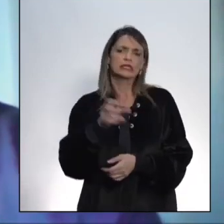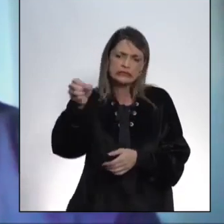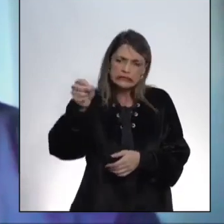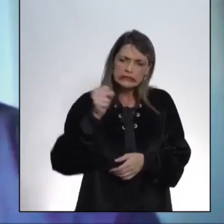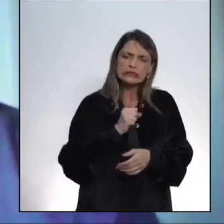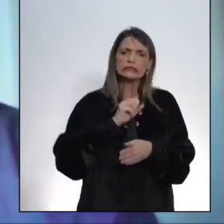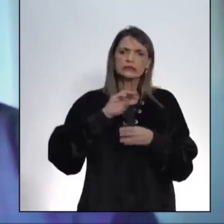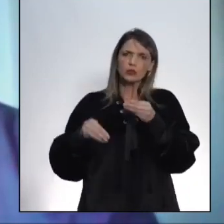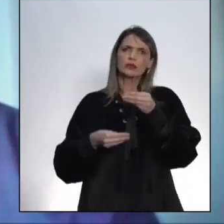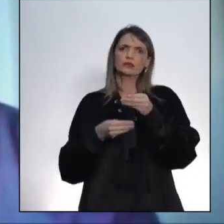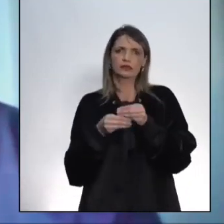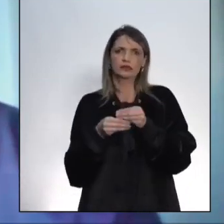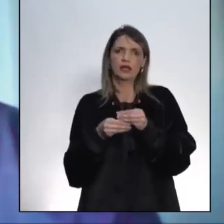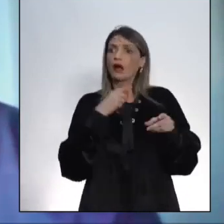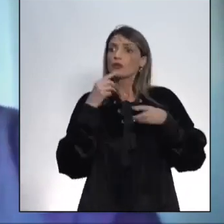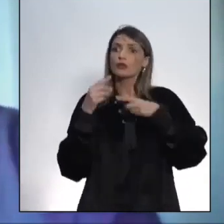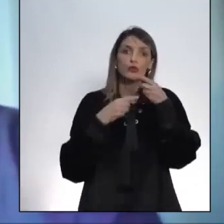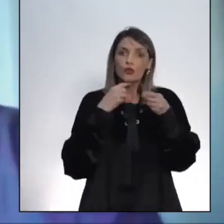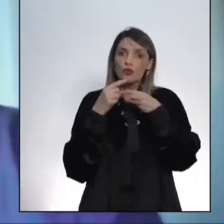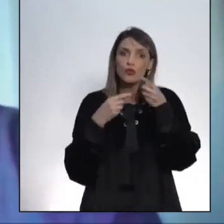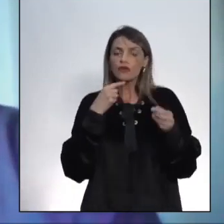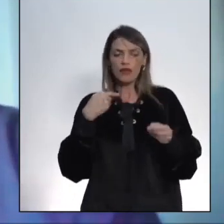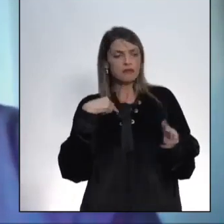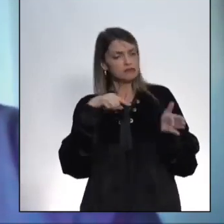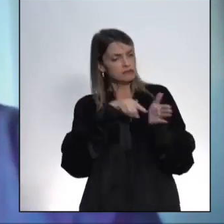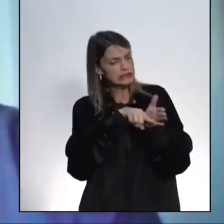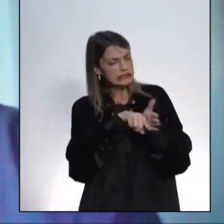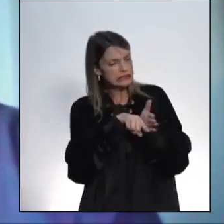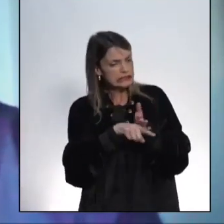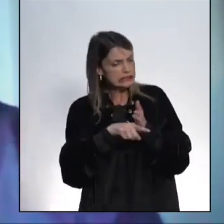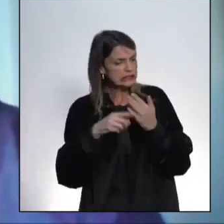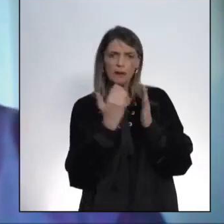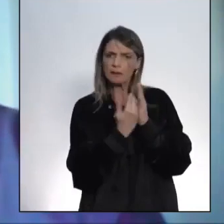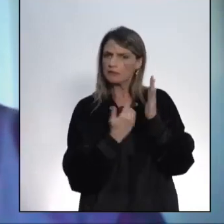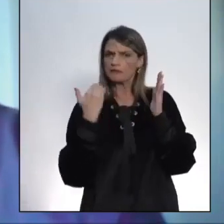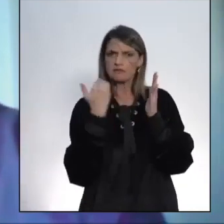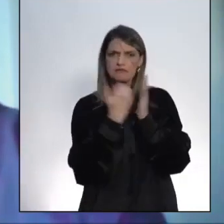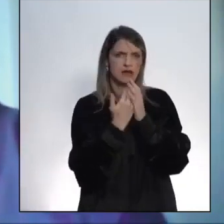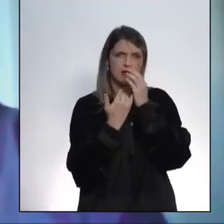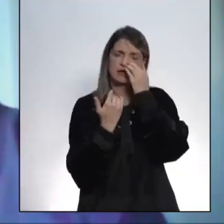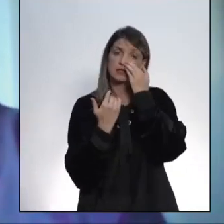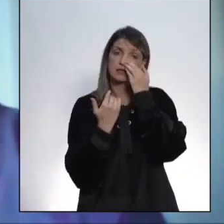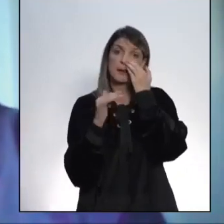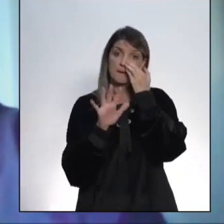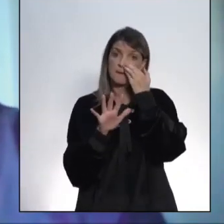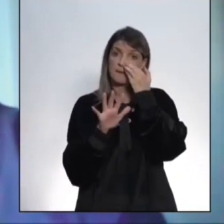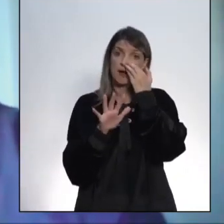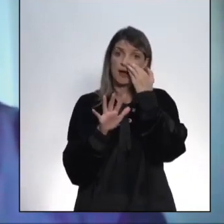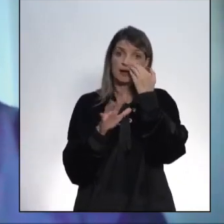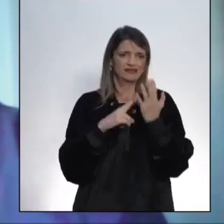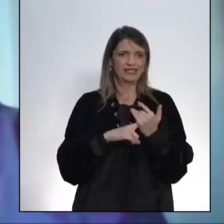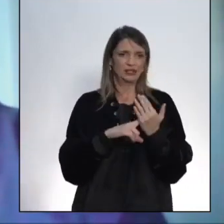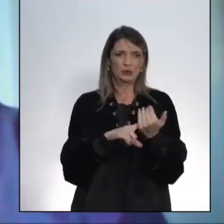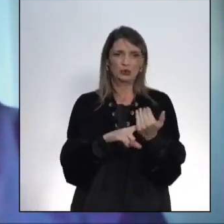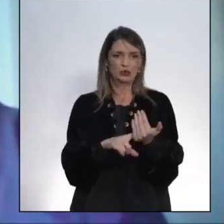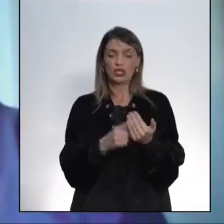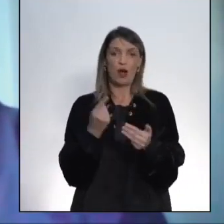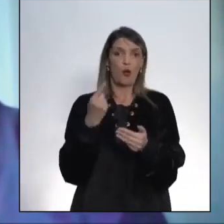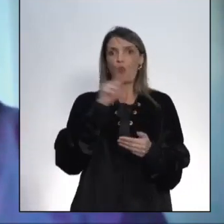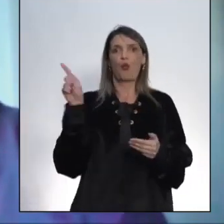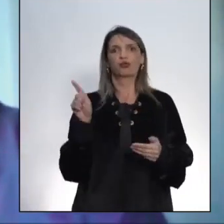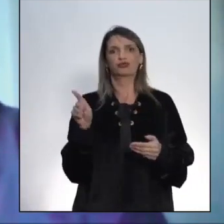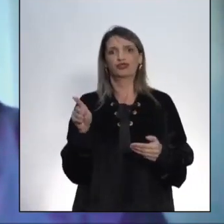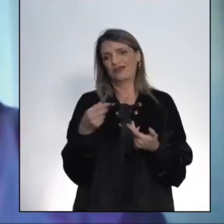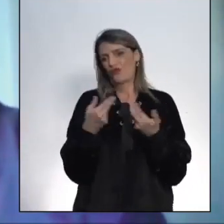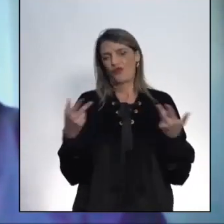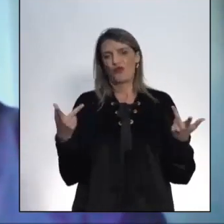que me instiga também a pesquisar mais profundamente alguma questão, mas jamais um fim. Eu acho